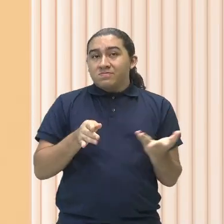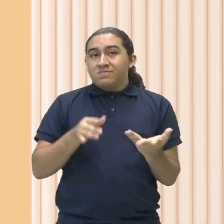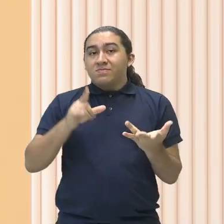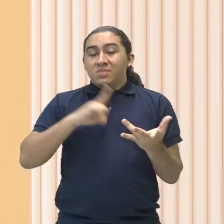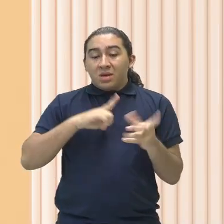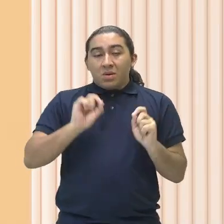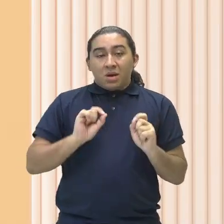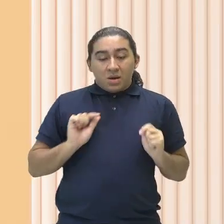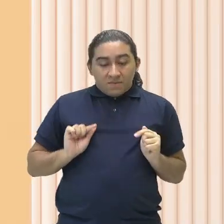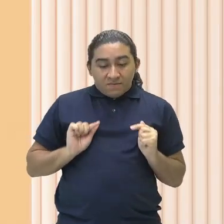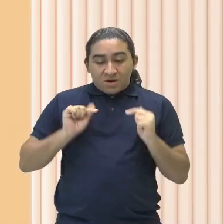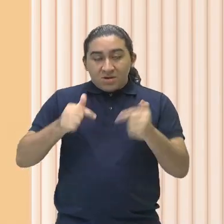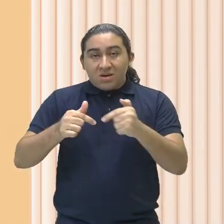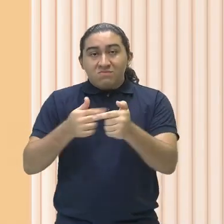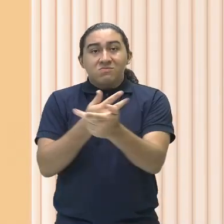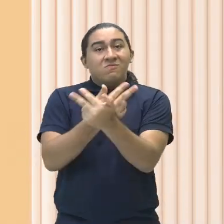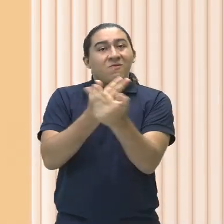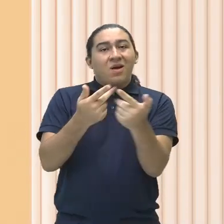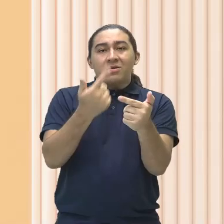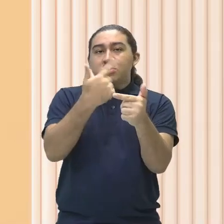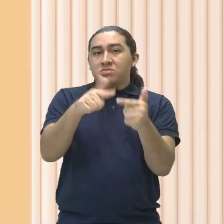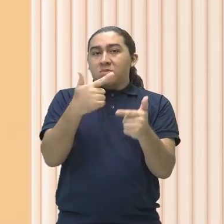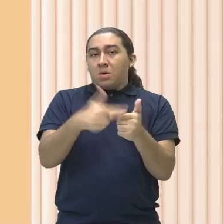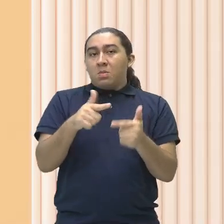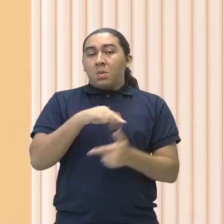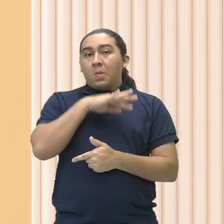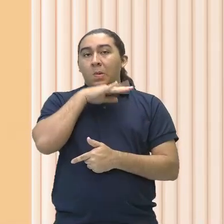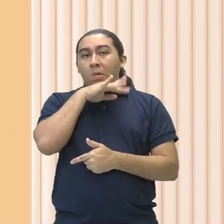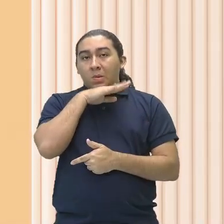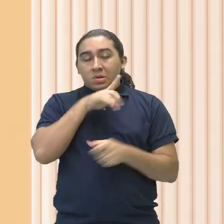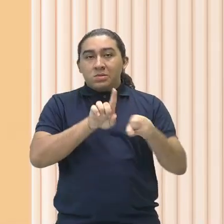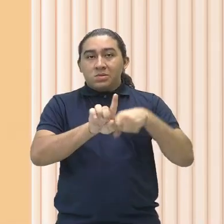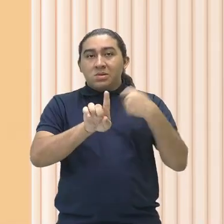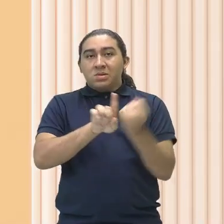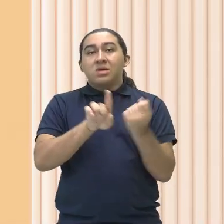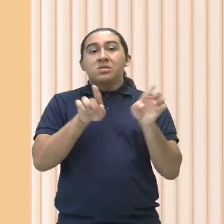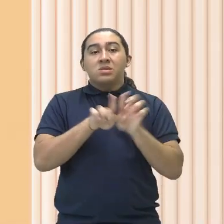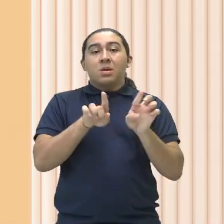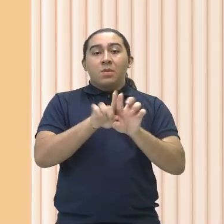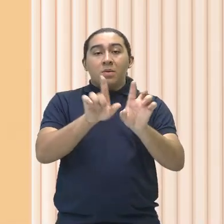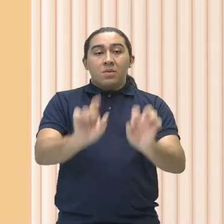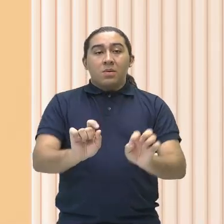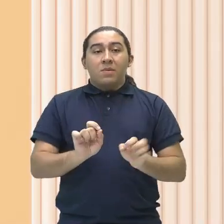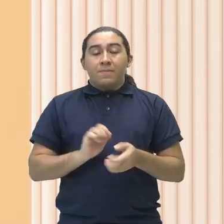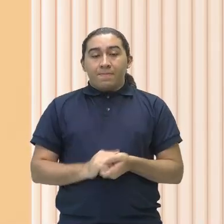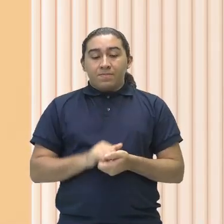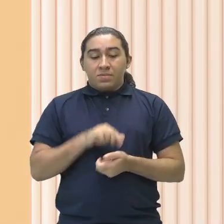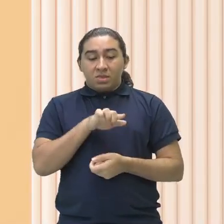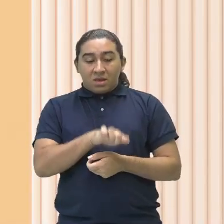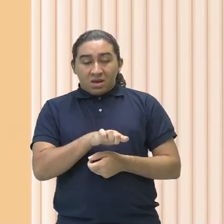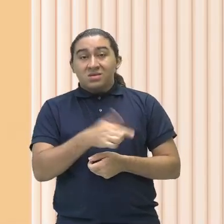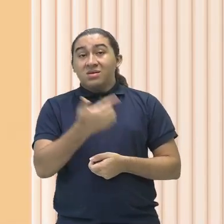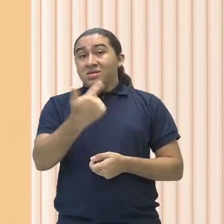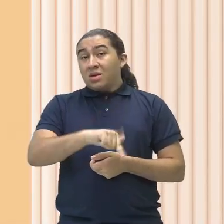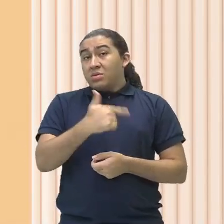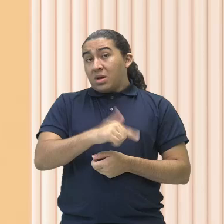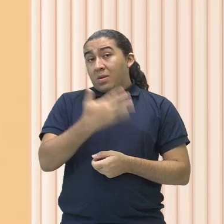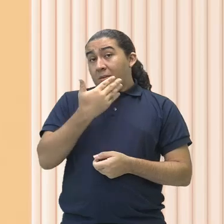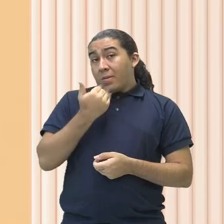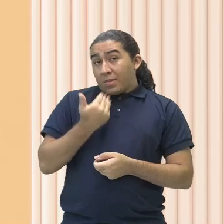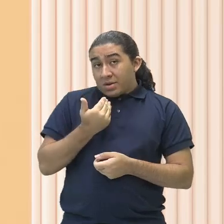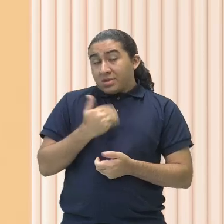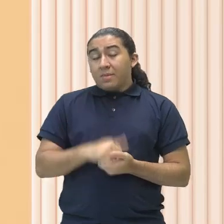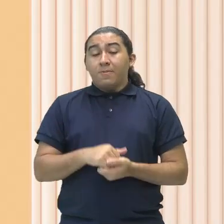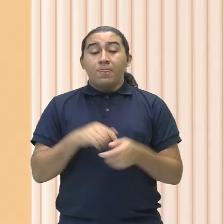enfrentando condições precárias, condições adversas, e ele acaba ficando sem alimento, ele